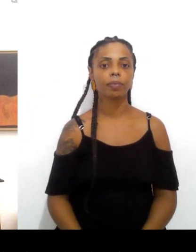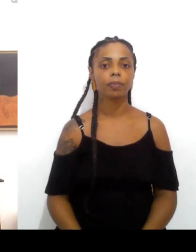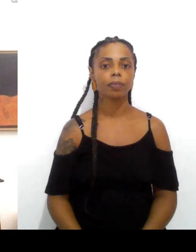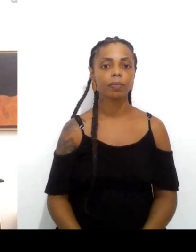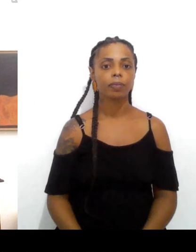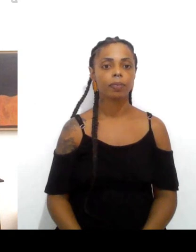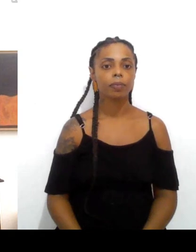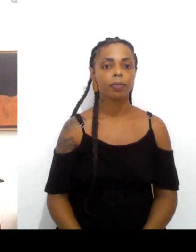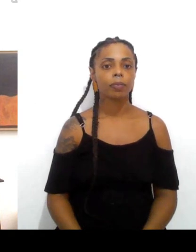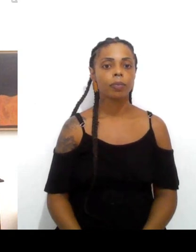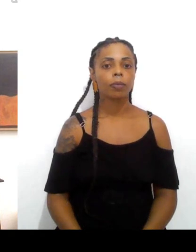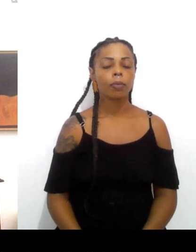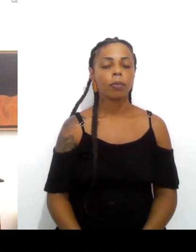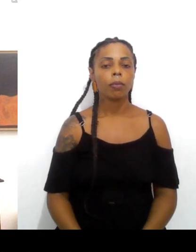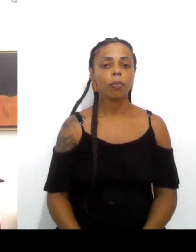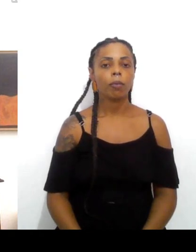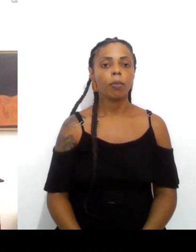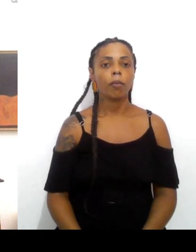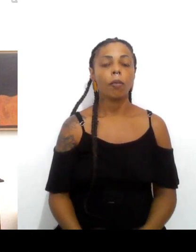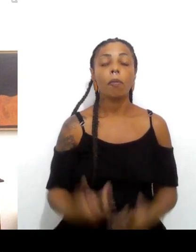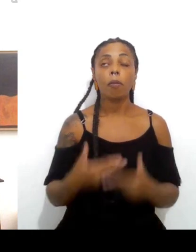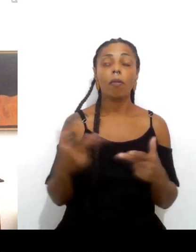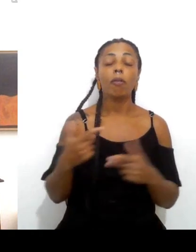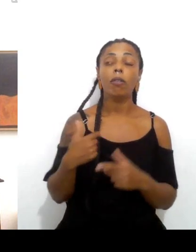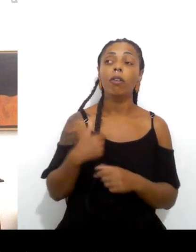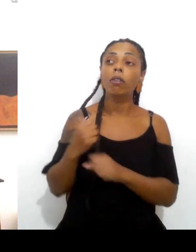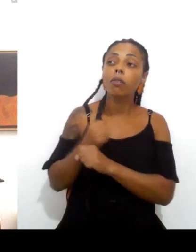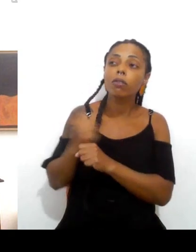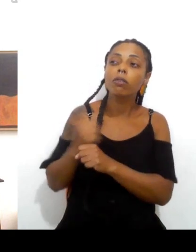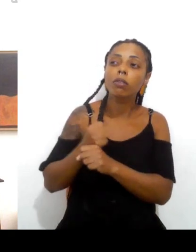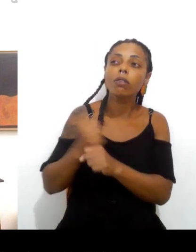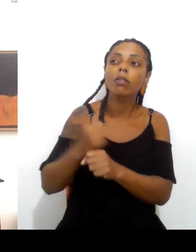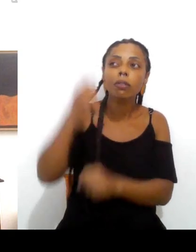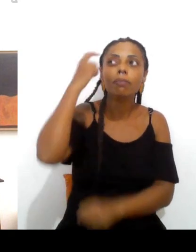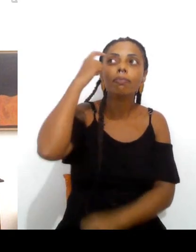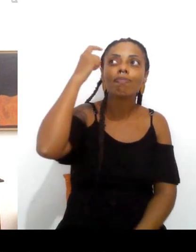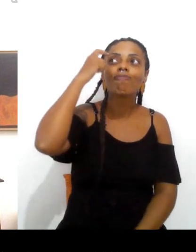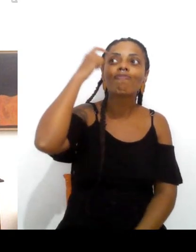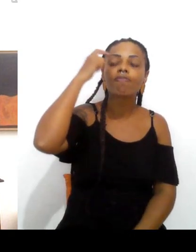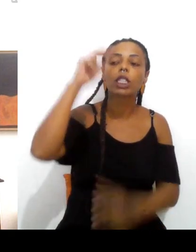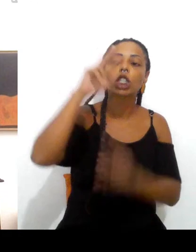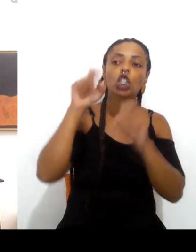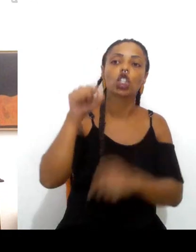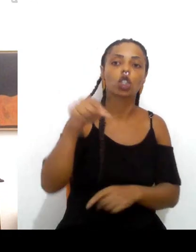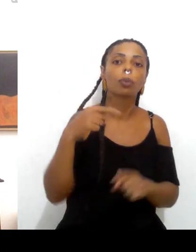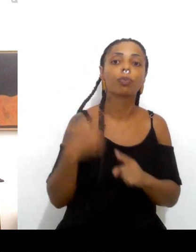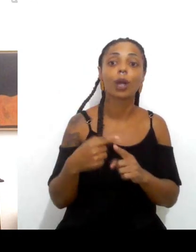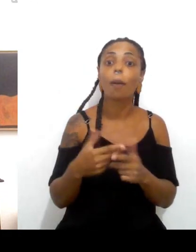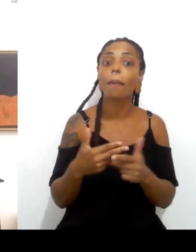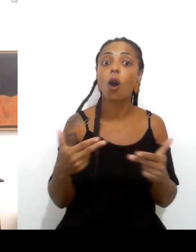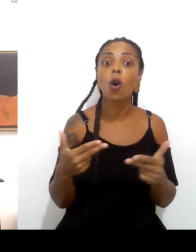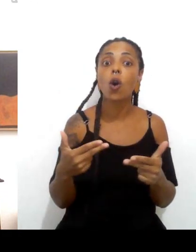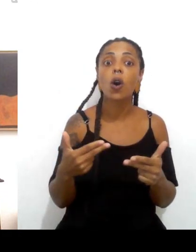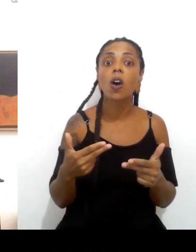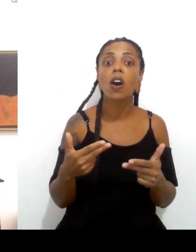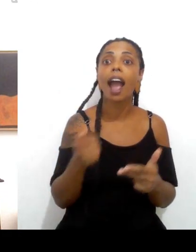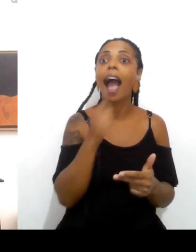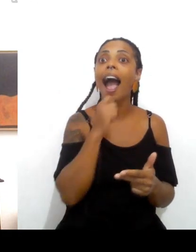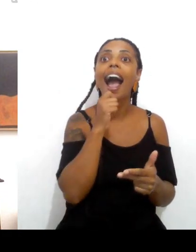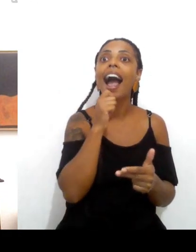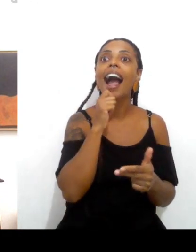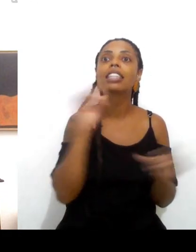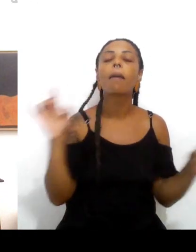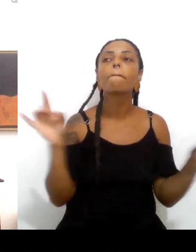é uma coisa que eu pensava já há muitos anos porque é algo que não estava totalmente formulado